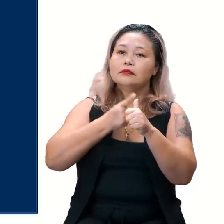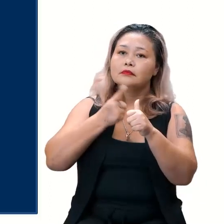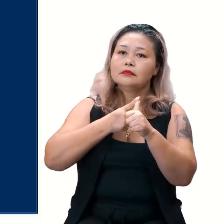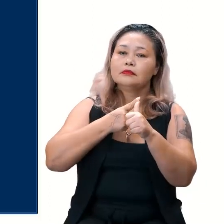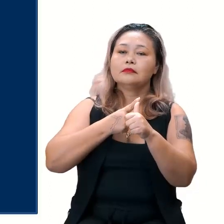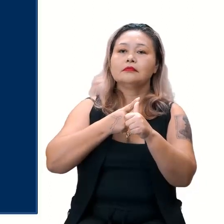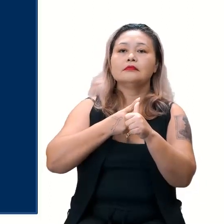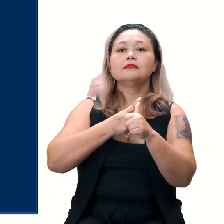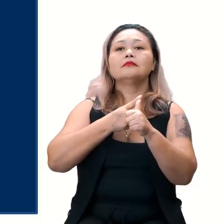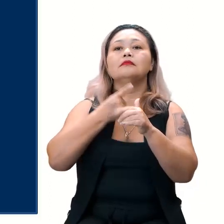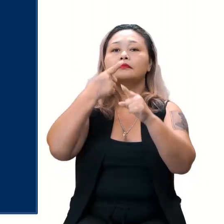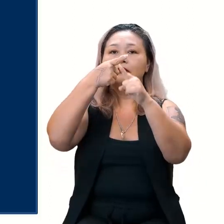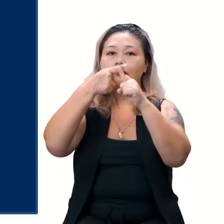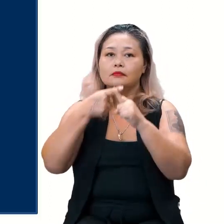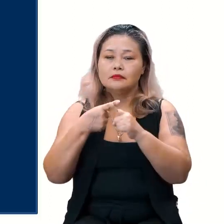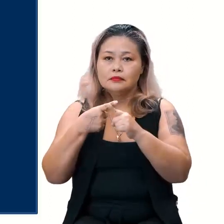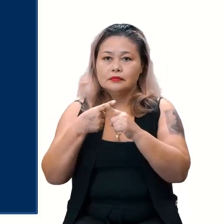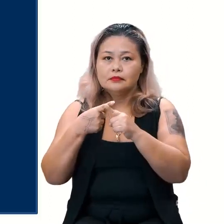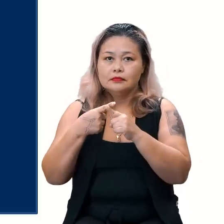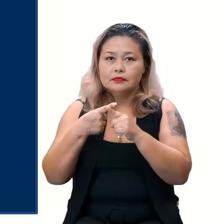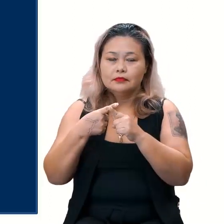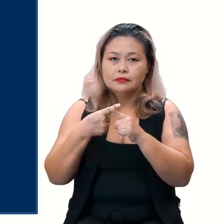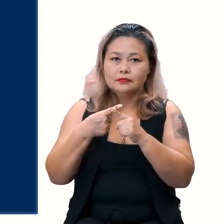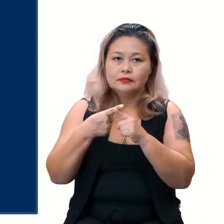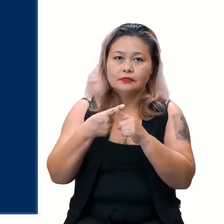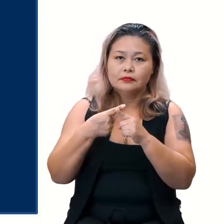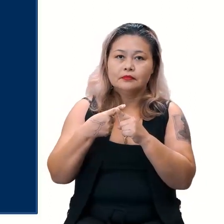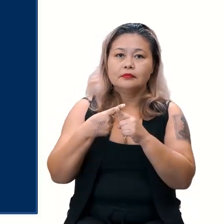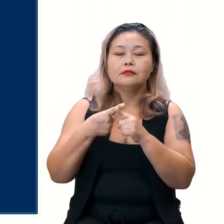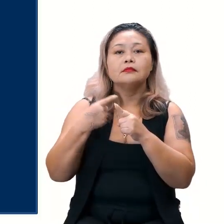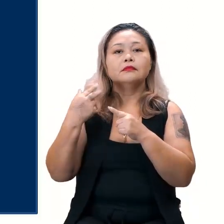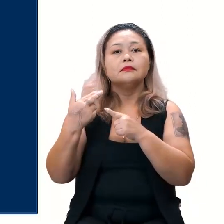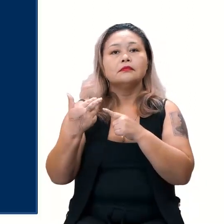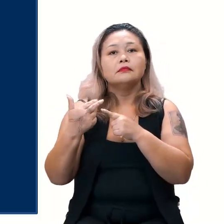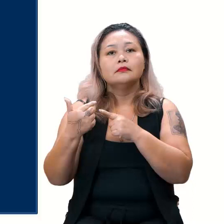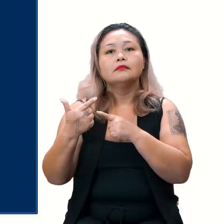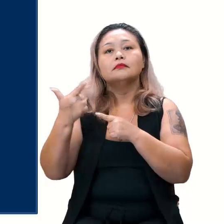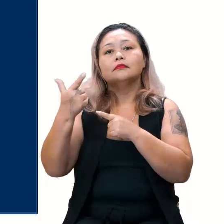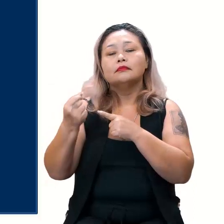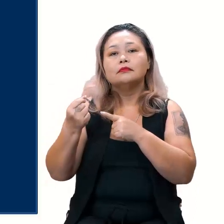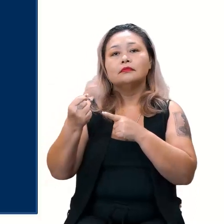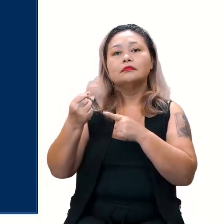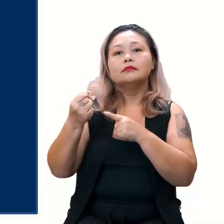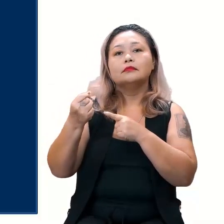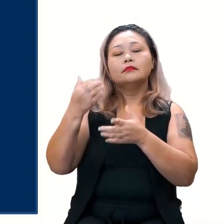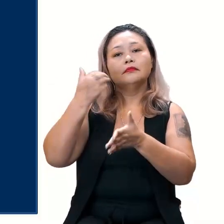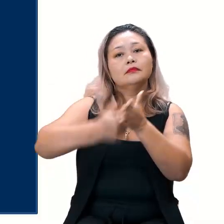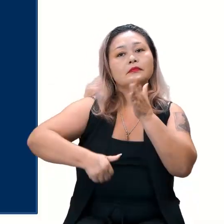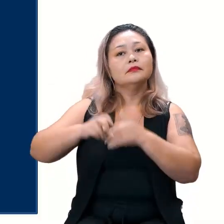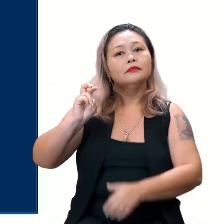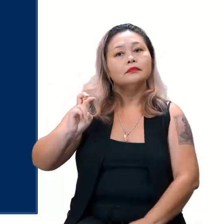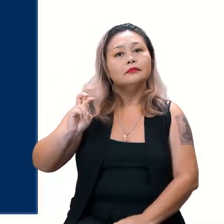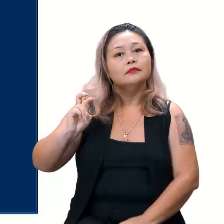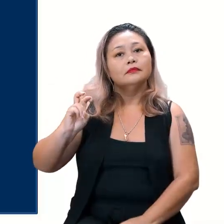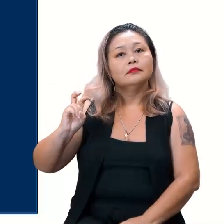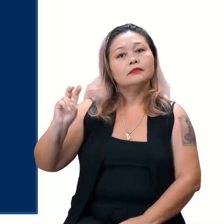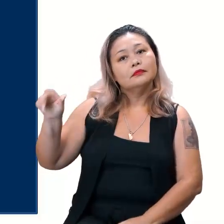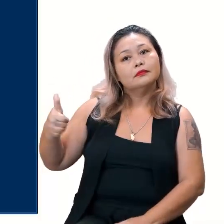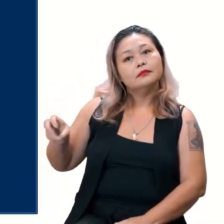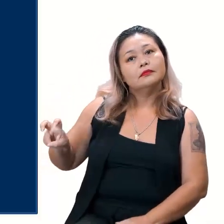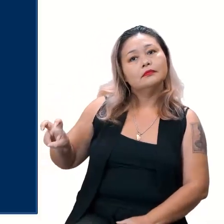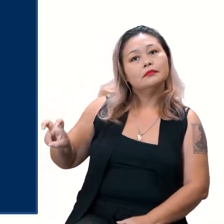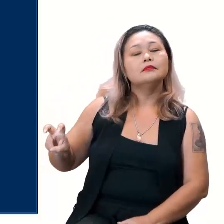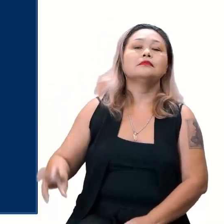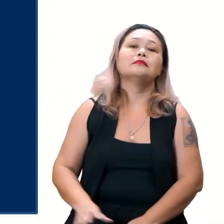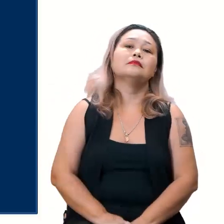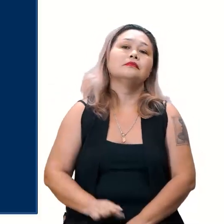a multiplicação. Então, f de 5 é igual a 4 vezes 5? 20. 20. Tira 5? Vai ficar 15. 15.